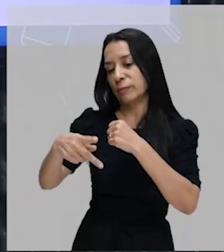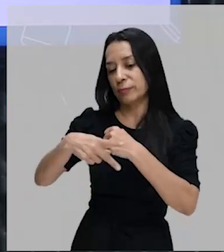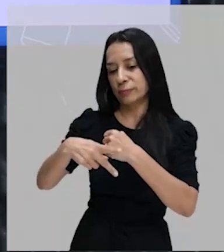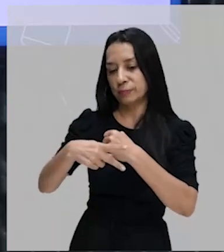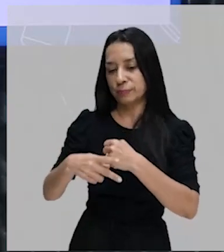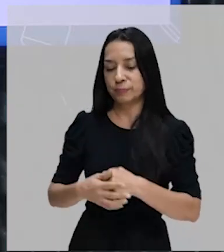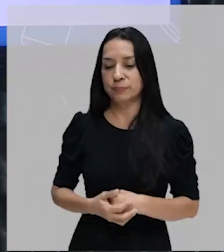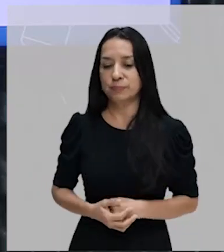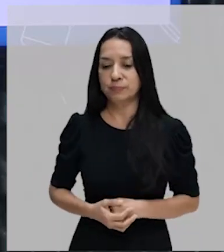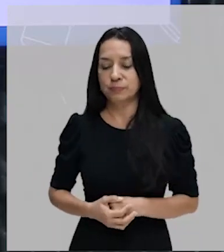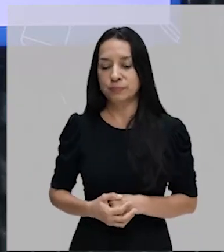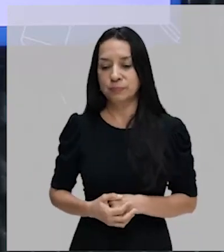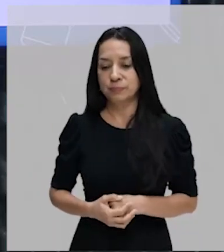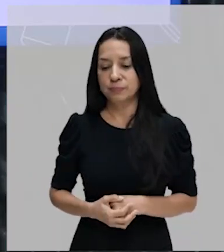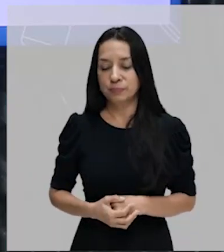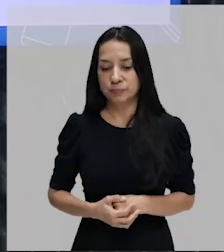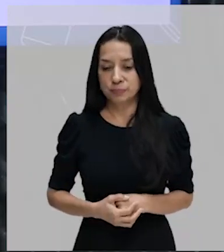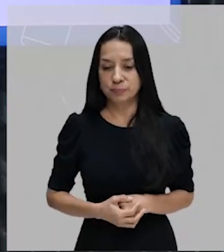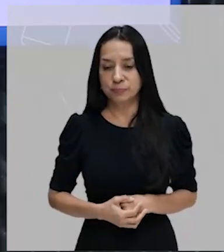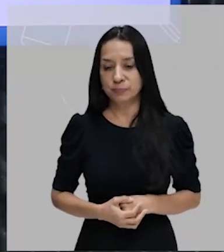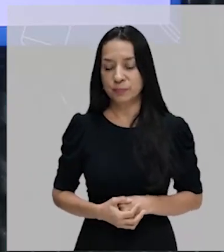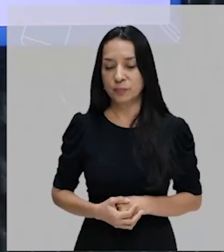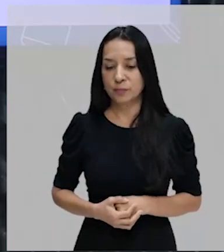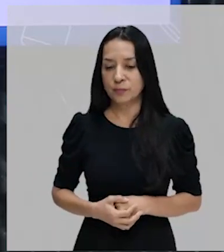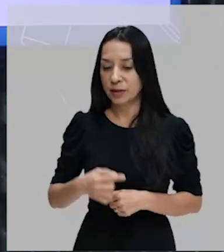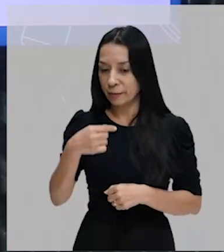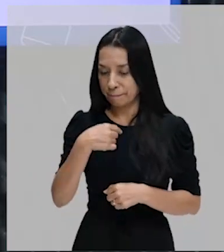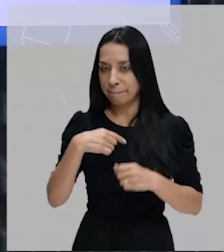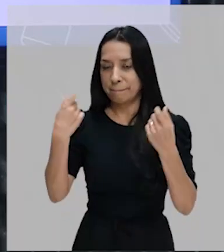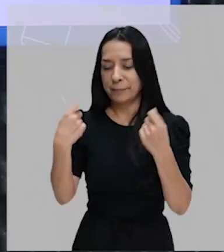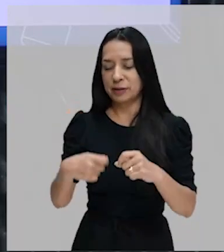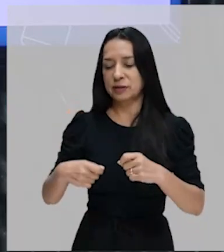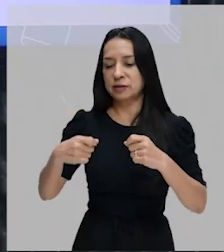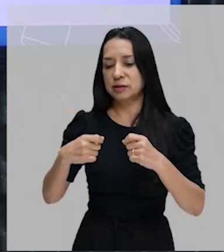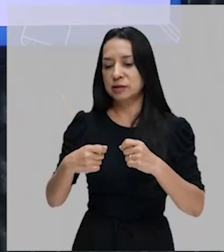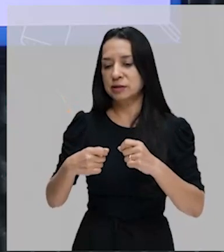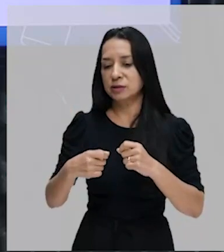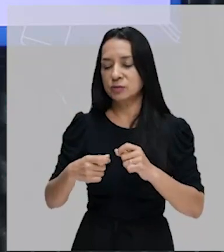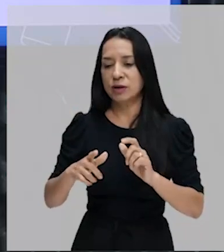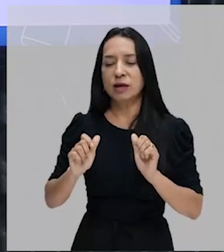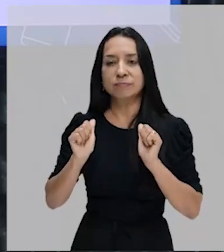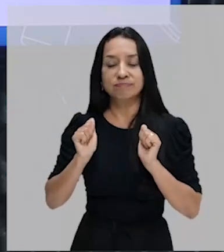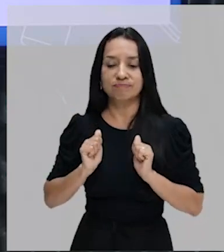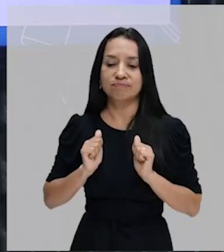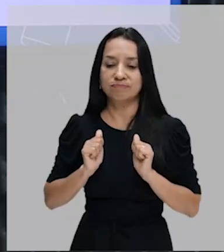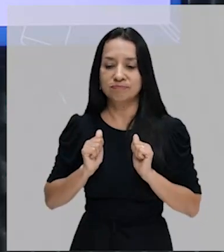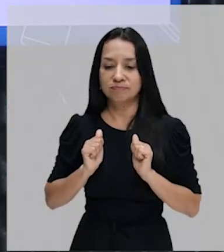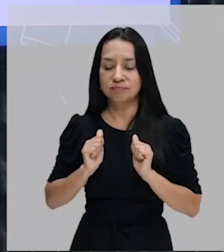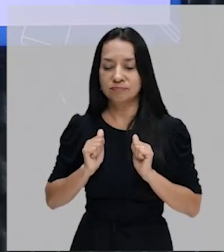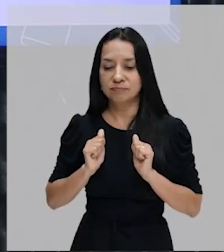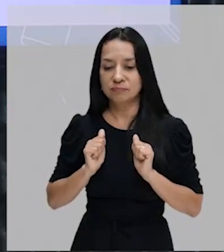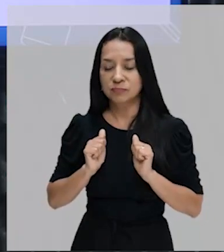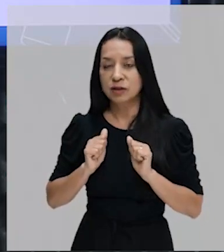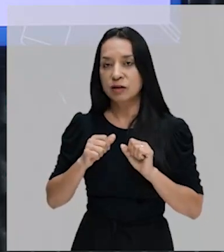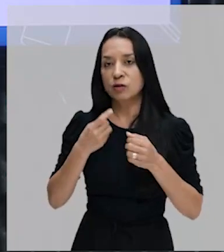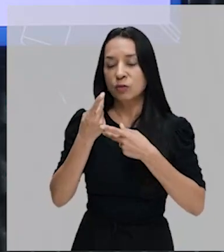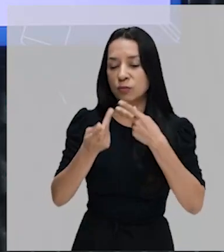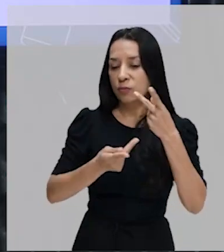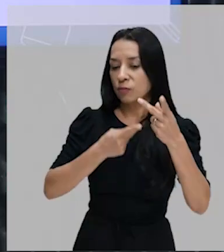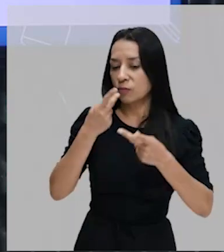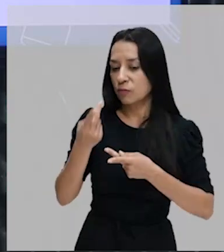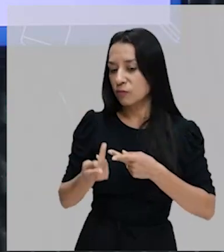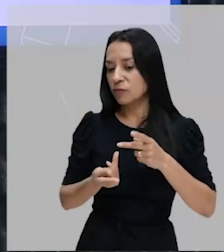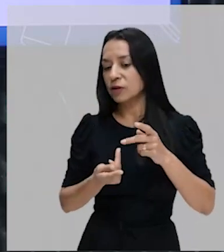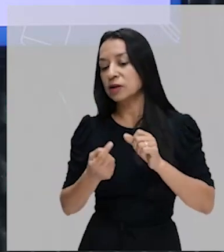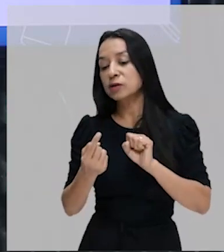descansar. Eu necessito descansar. Eu necessito descansar. Aí eu estou falando do sujeito, quem seria o